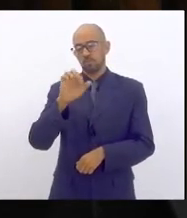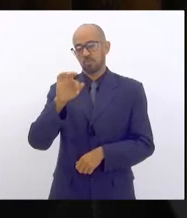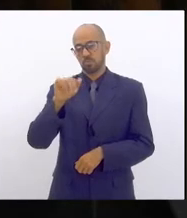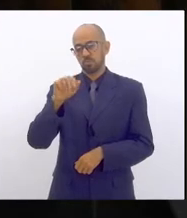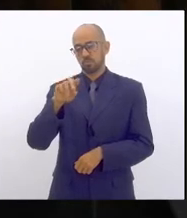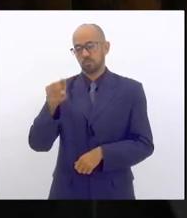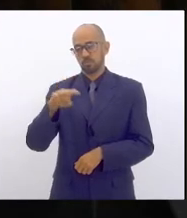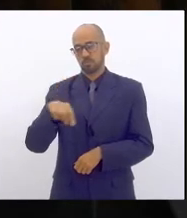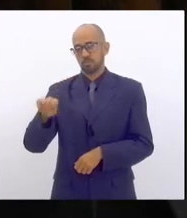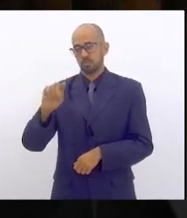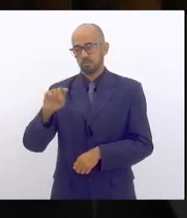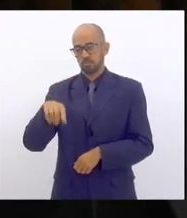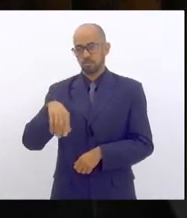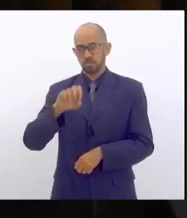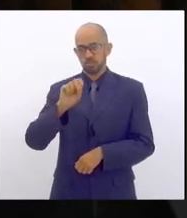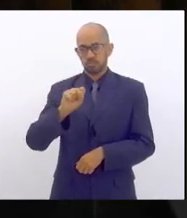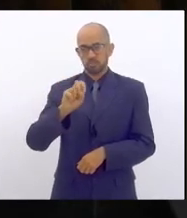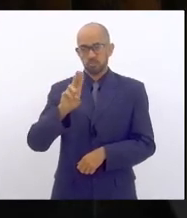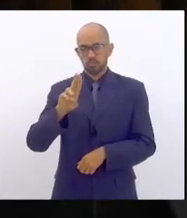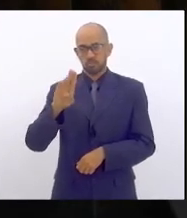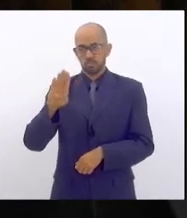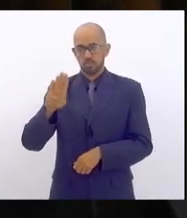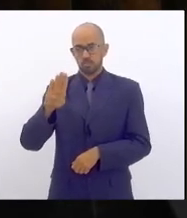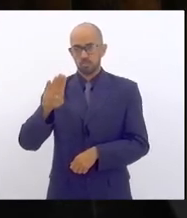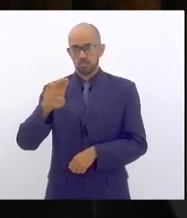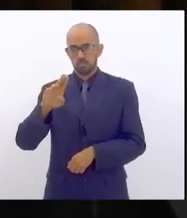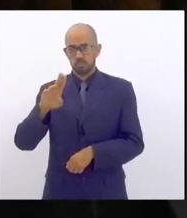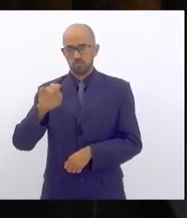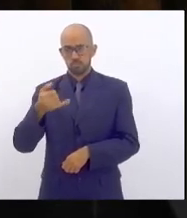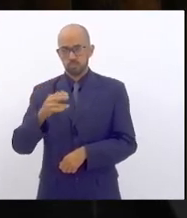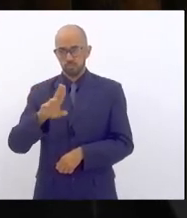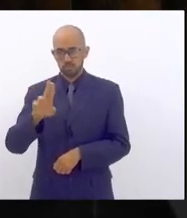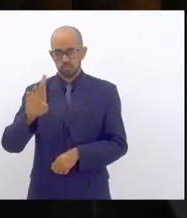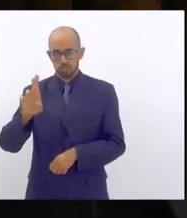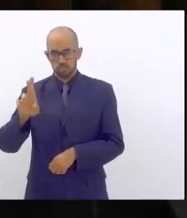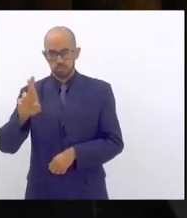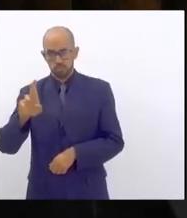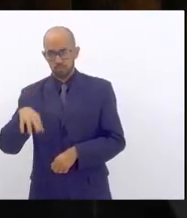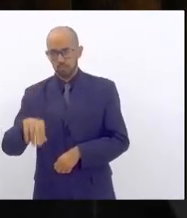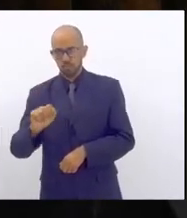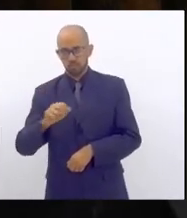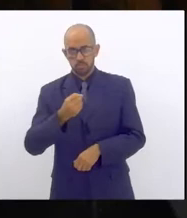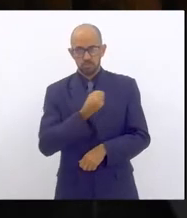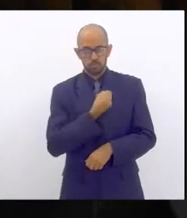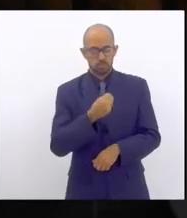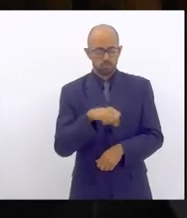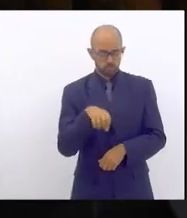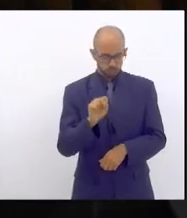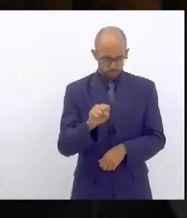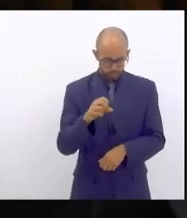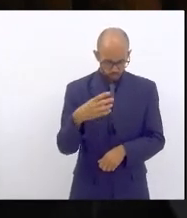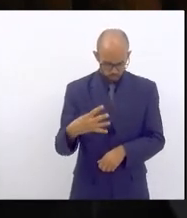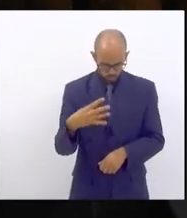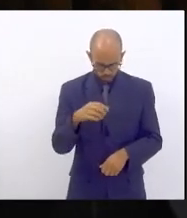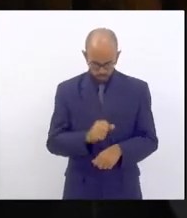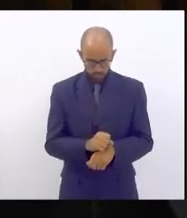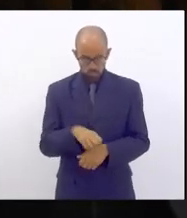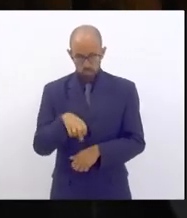Subjur, número 84 de 2020, no processo SEI